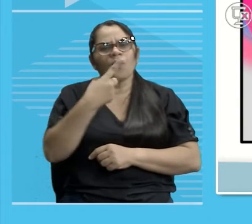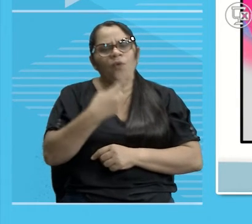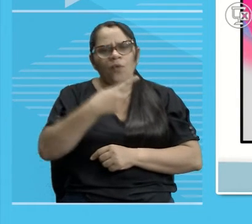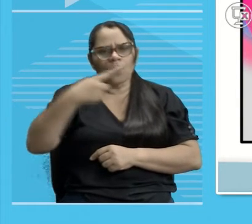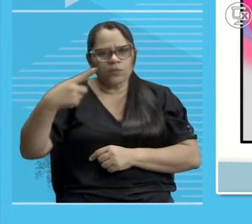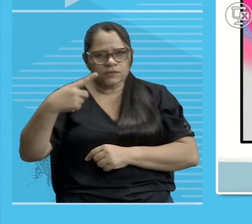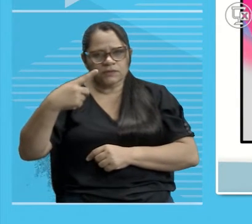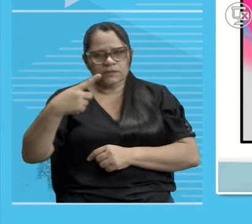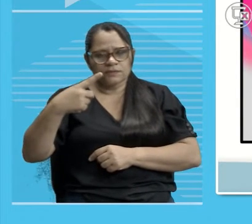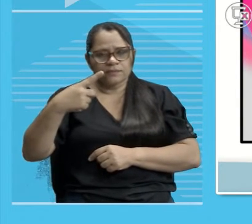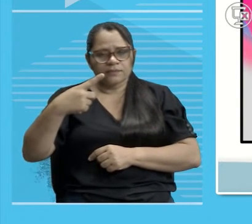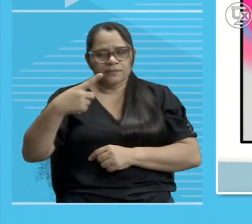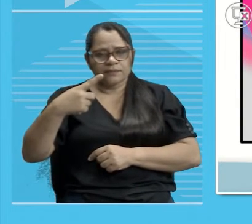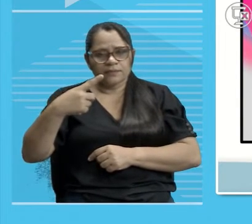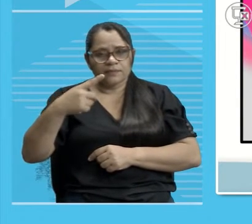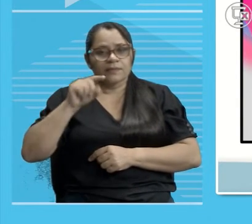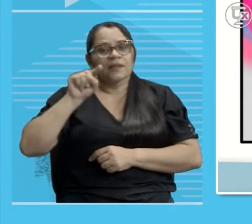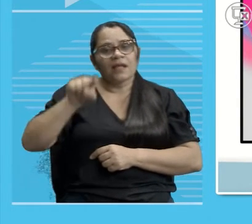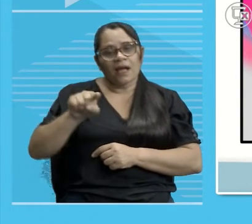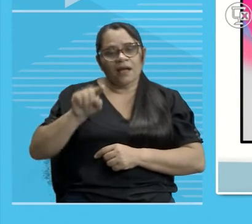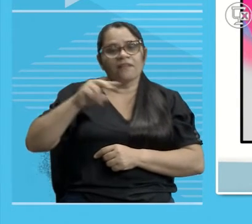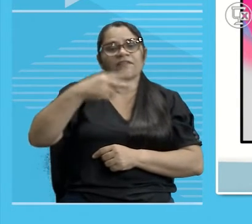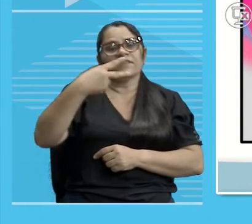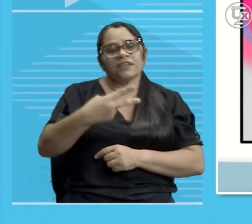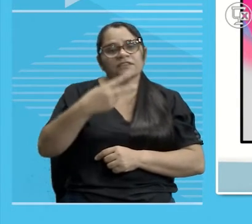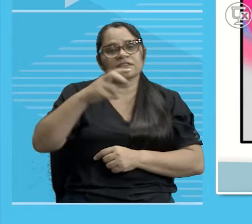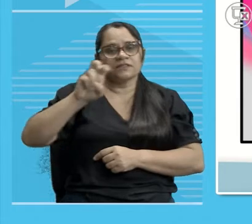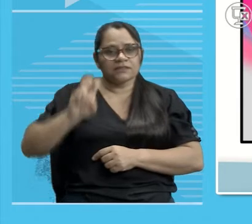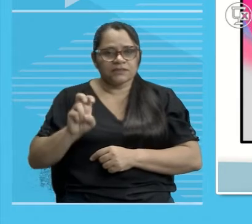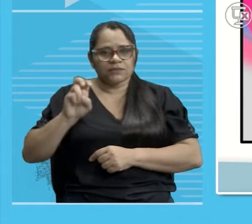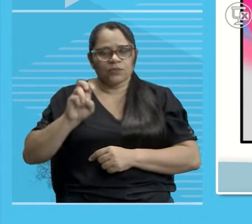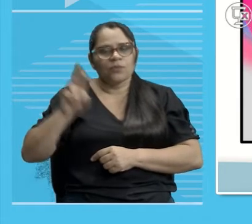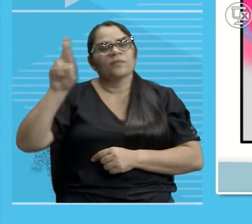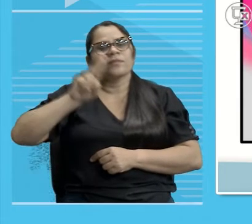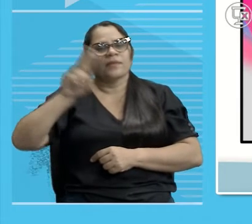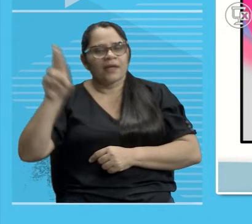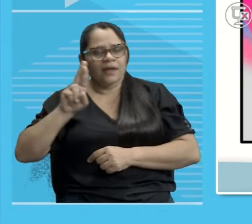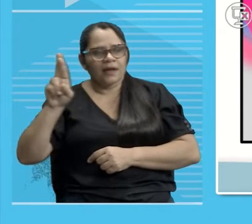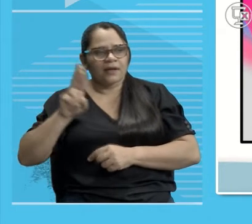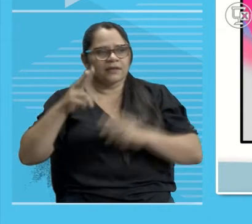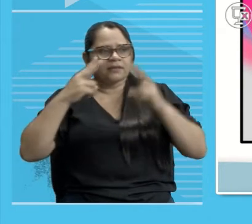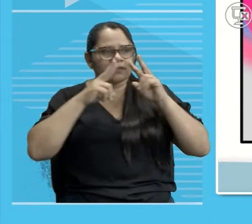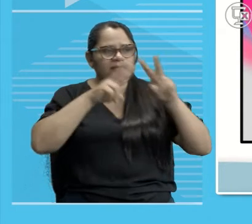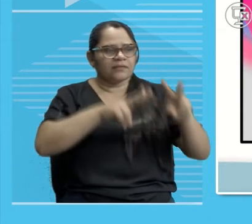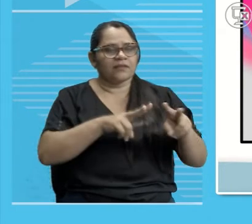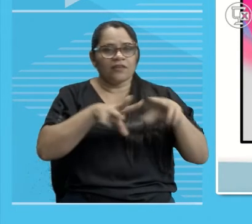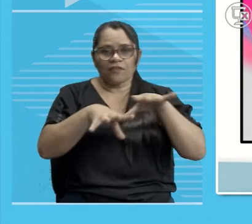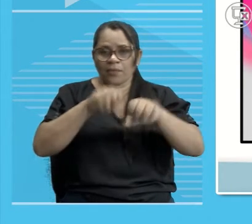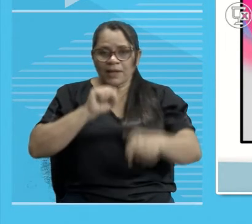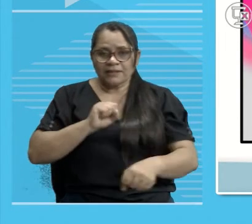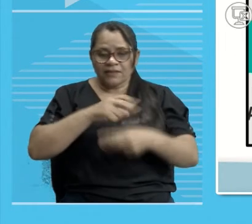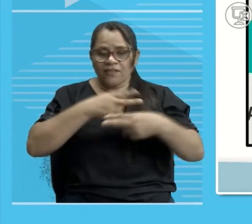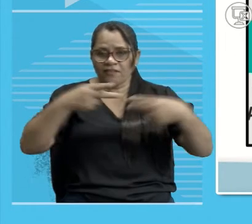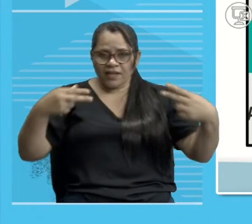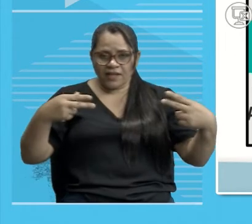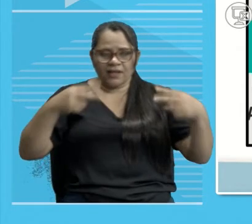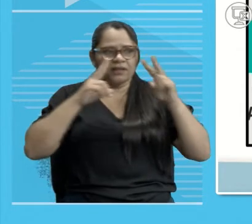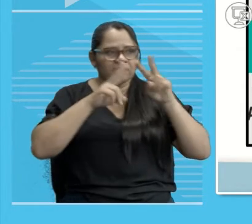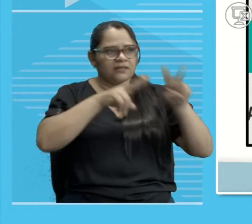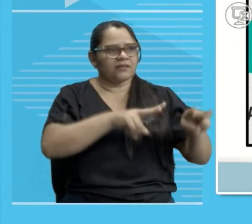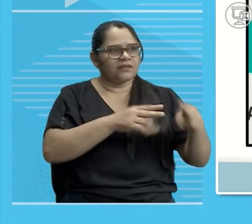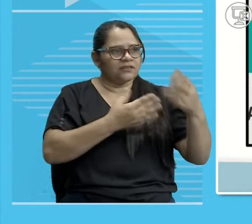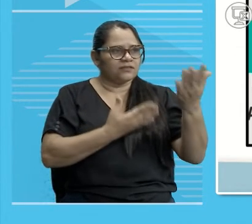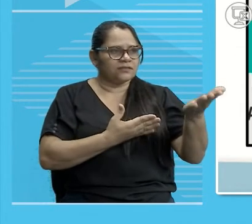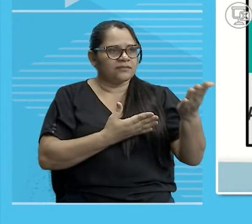né formada em Recursos Humanos cursos na área de liderança e assim por diante vamos seguir adiante Olha